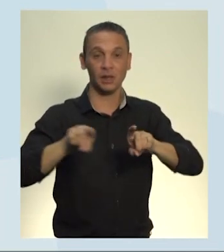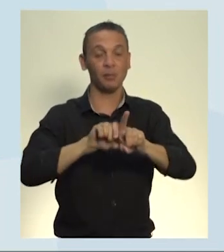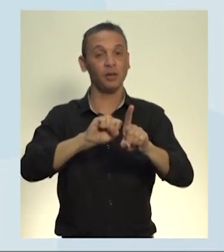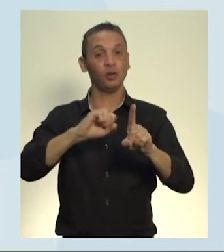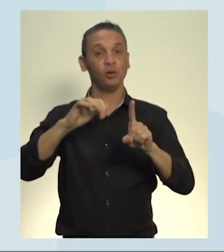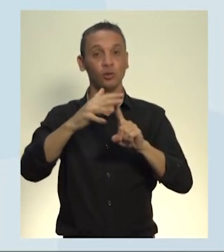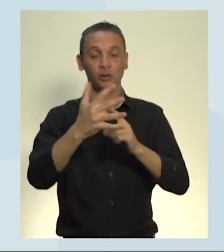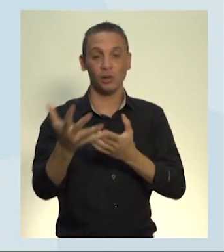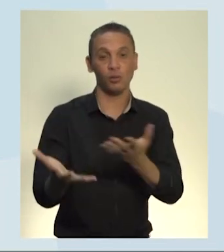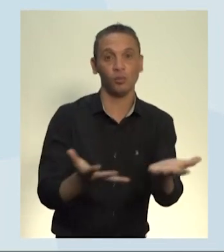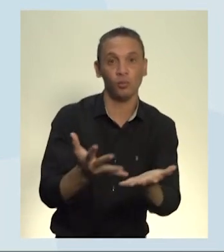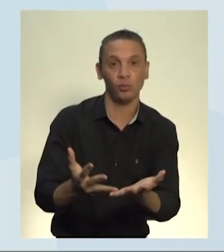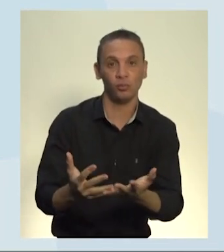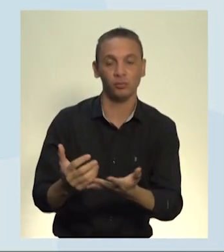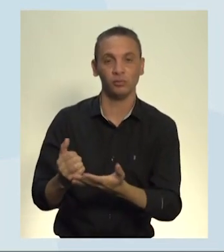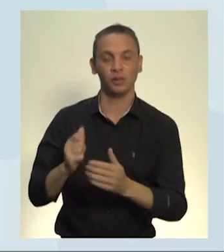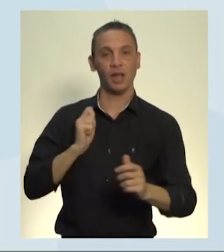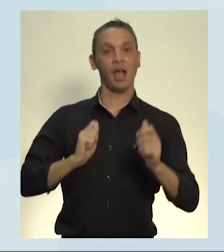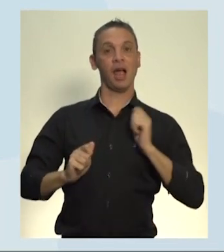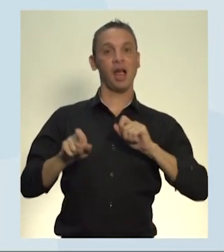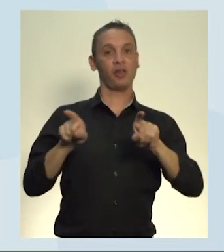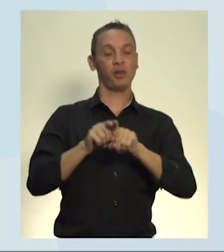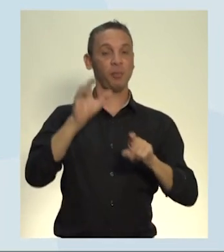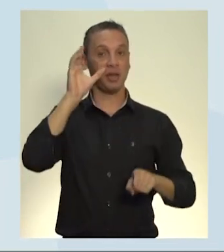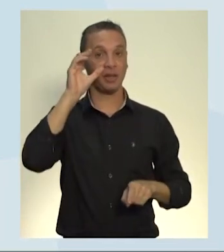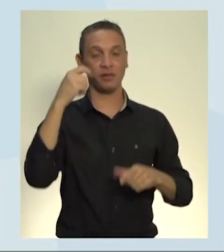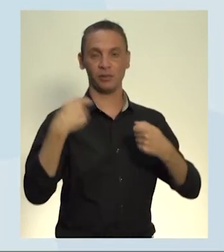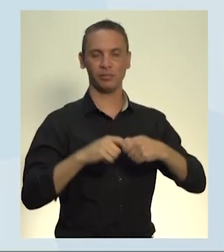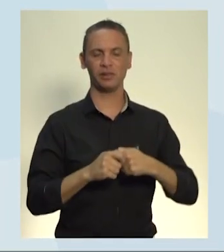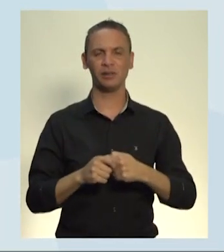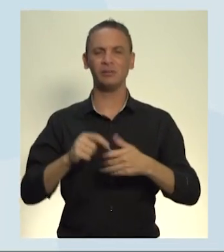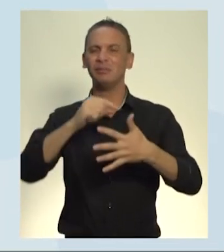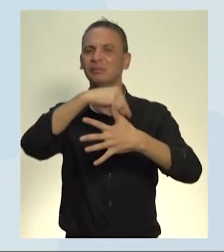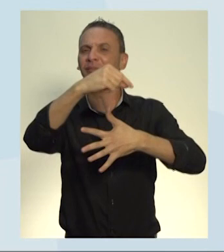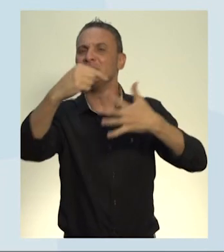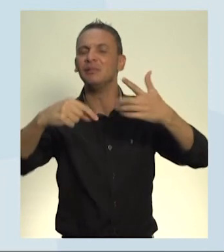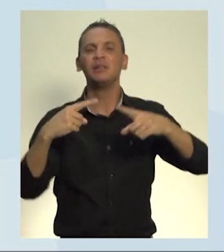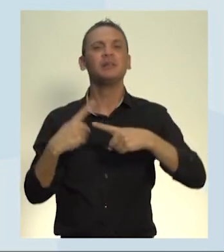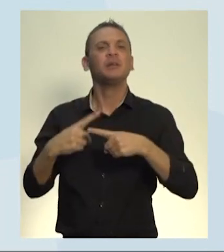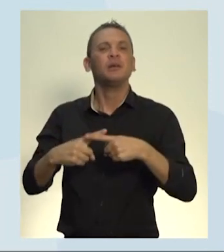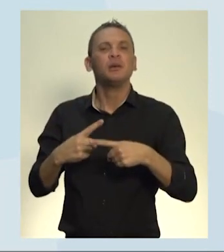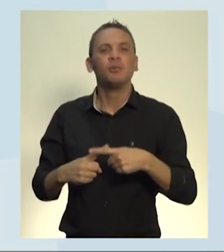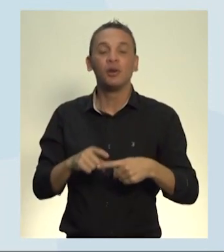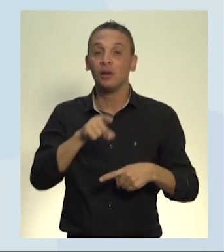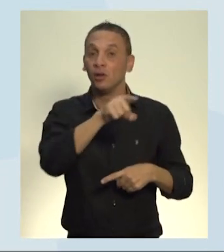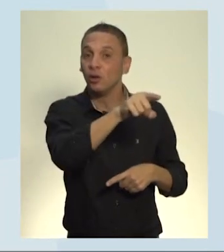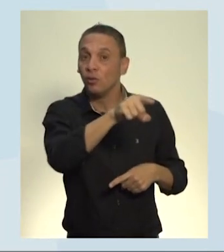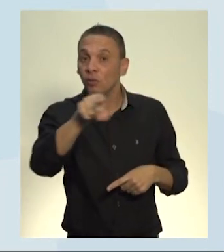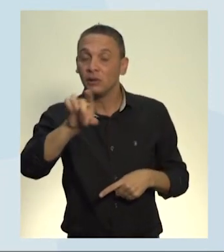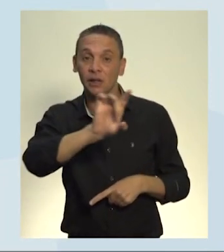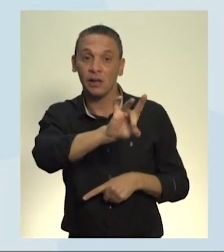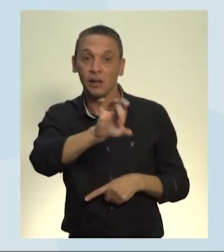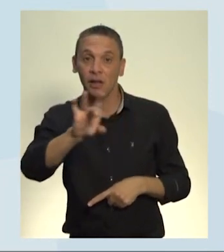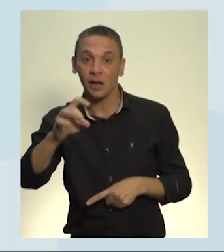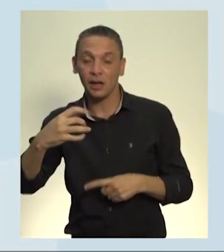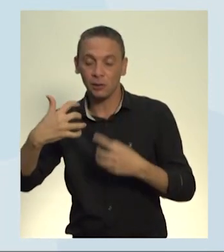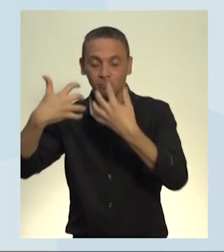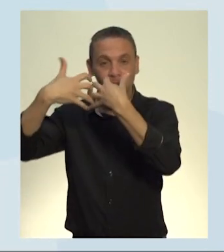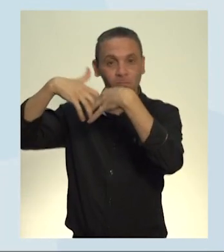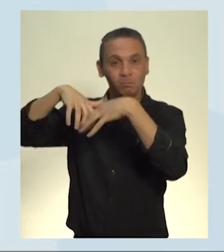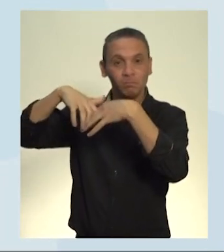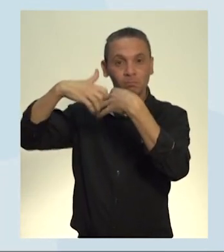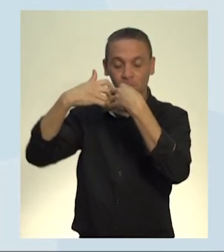e interesse artístico. Por que que a gente viu essas competências? Para vocês identificarem os pontos fortes e